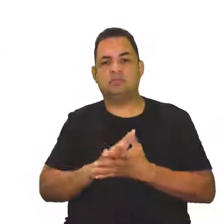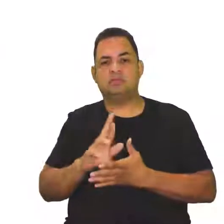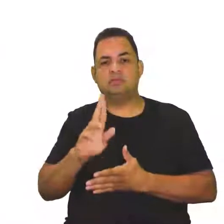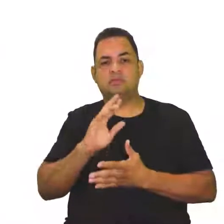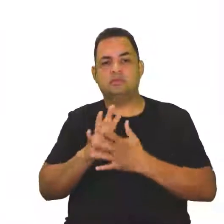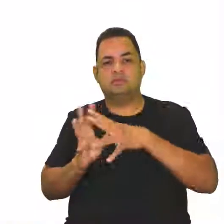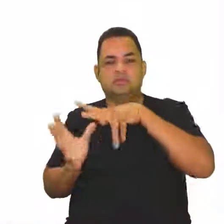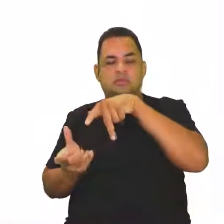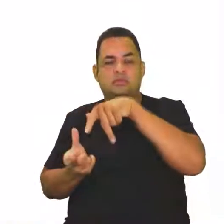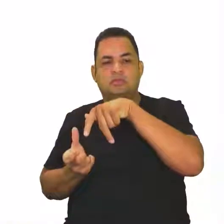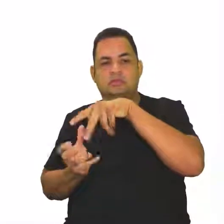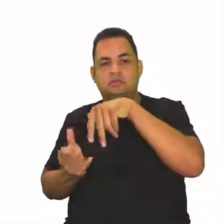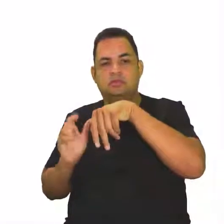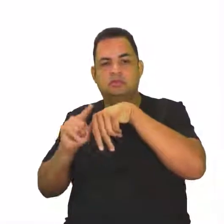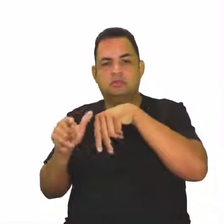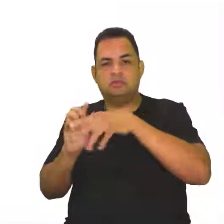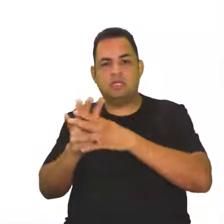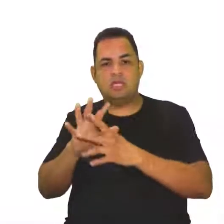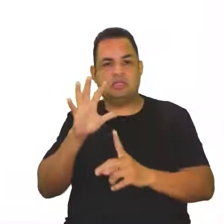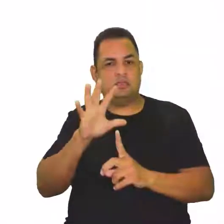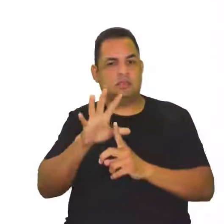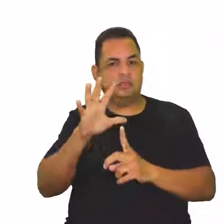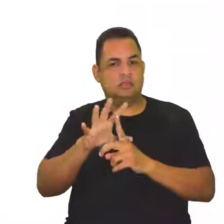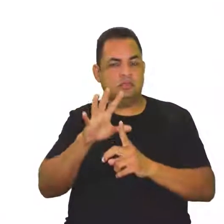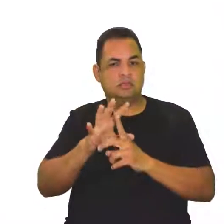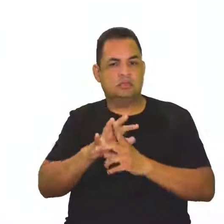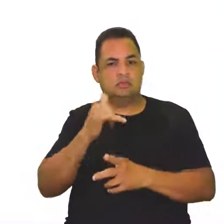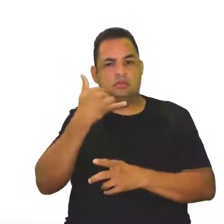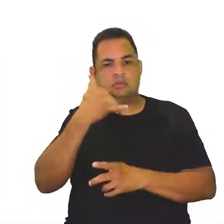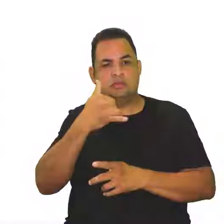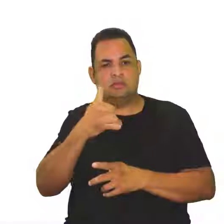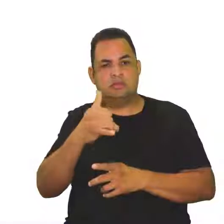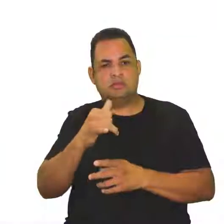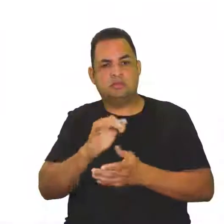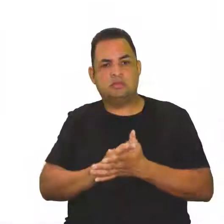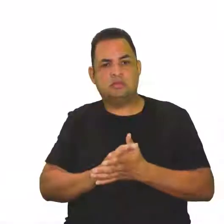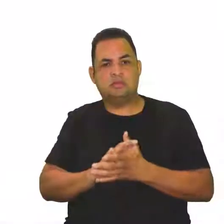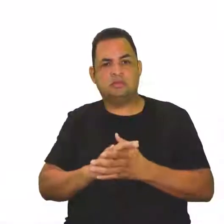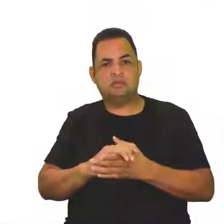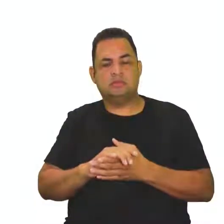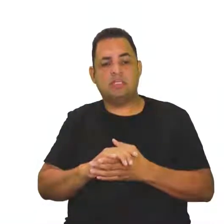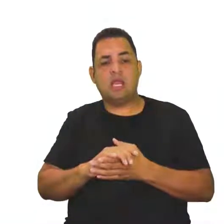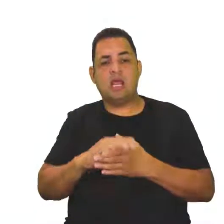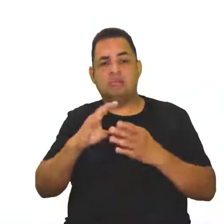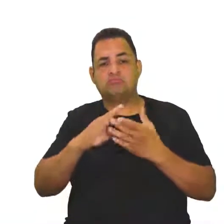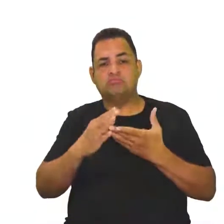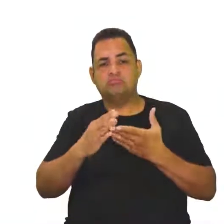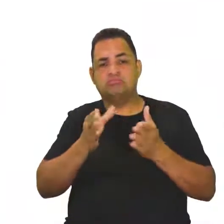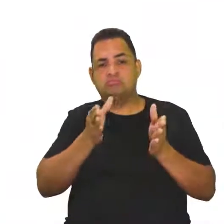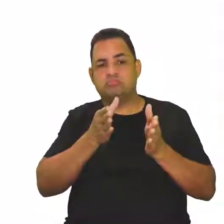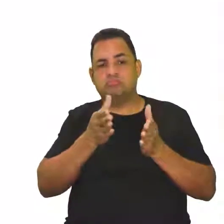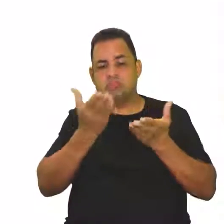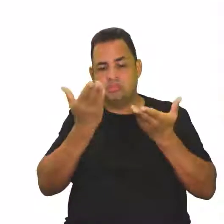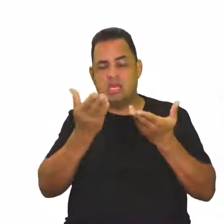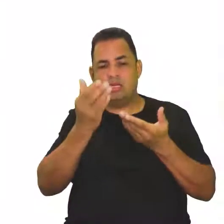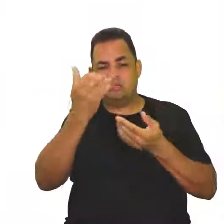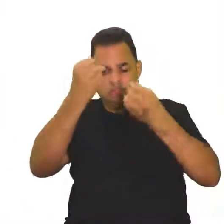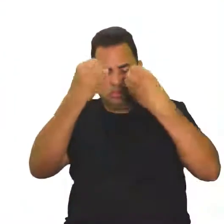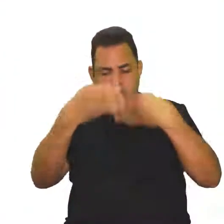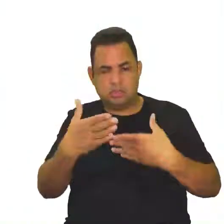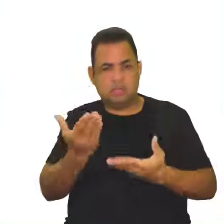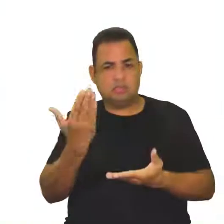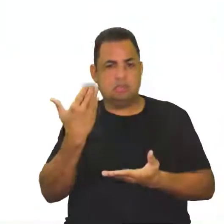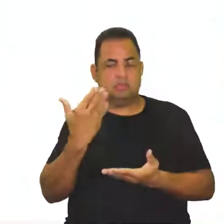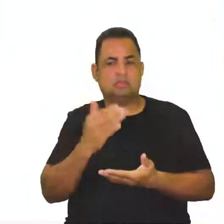Terra sofre influência das cargas elétricas dos corpos celestes vizinhos, que eu acabei de falar, né?